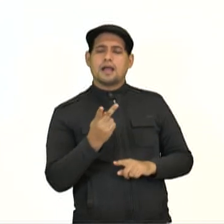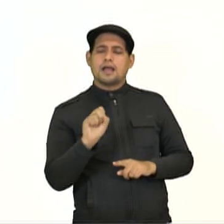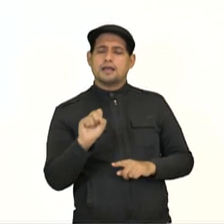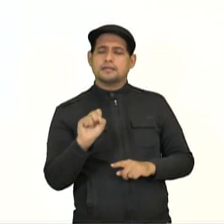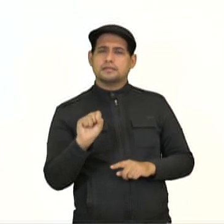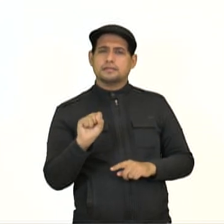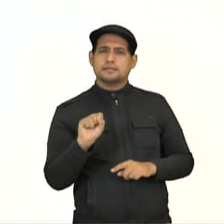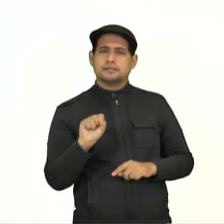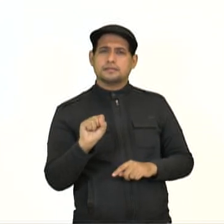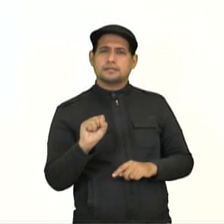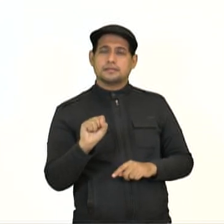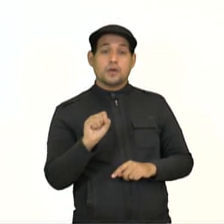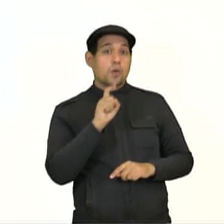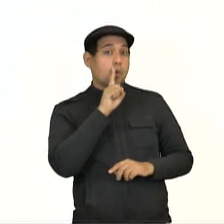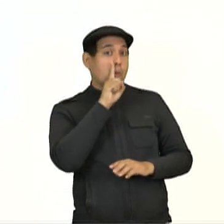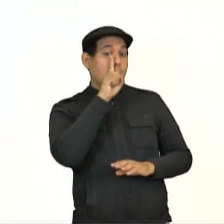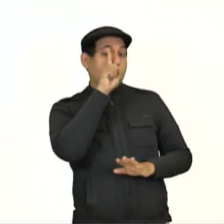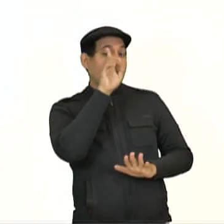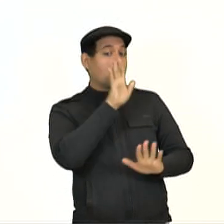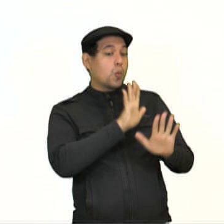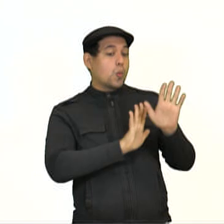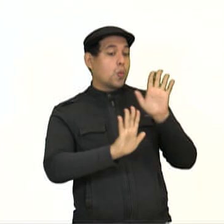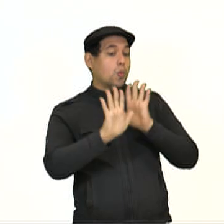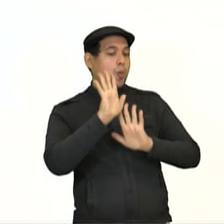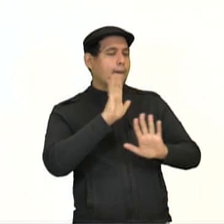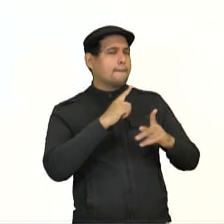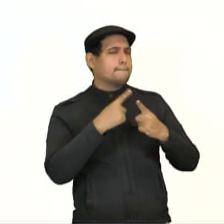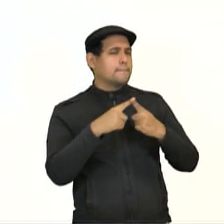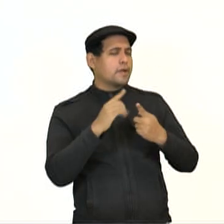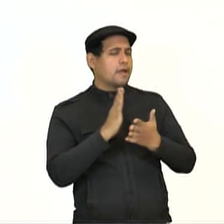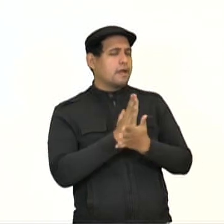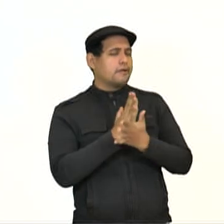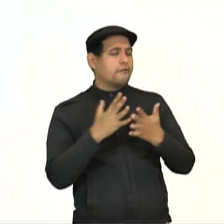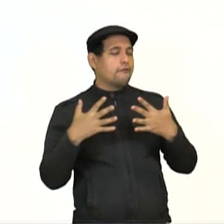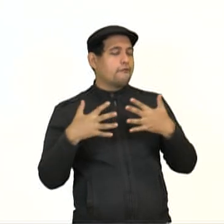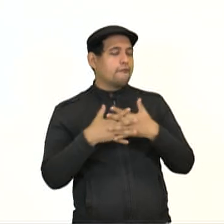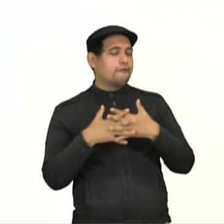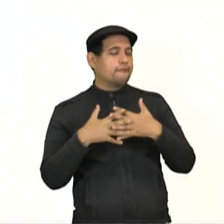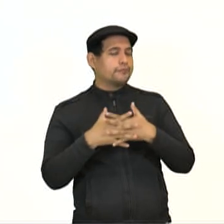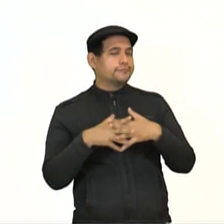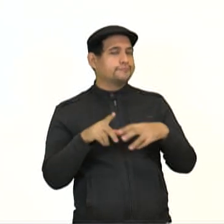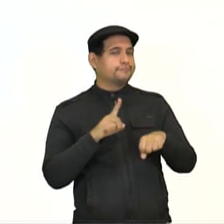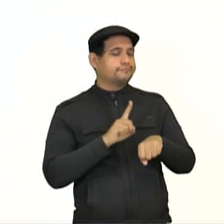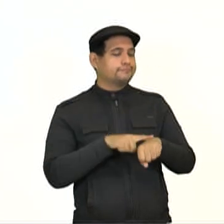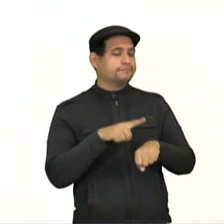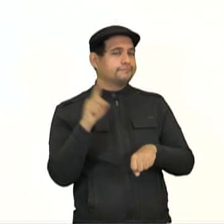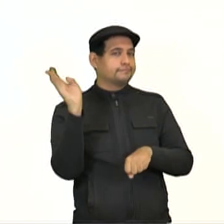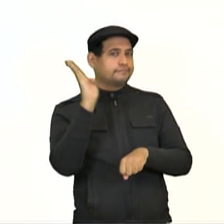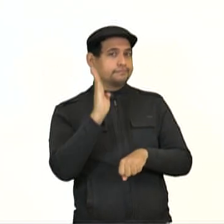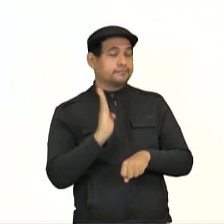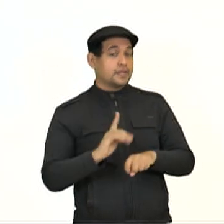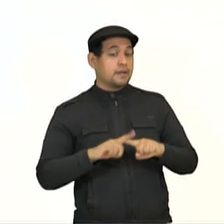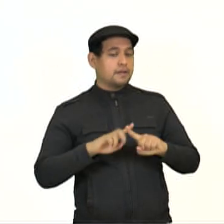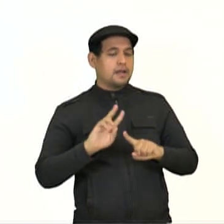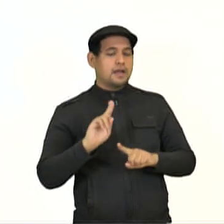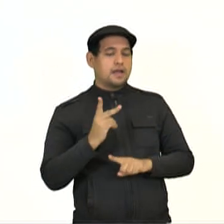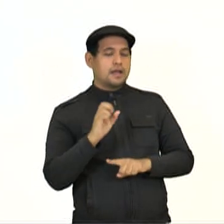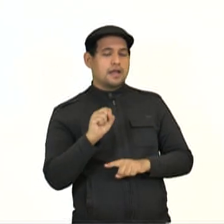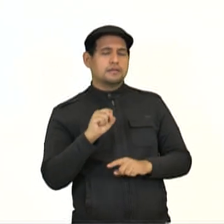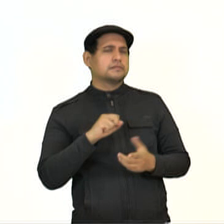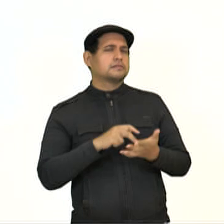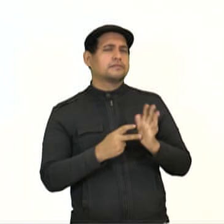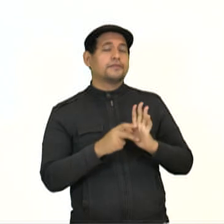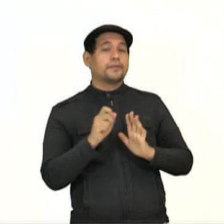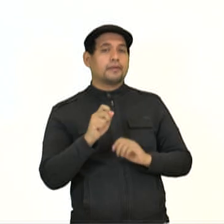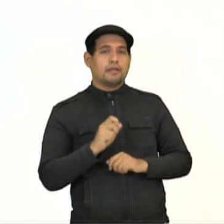HS, ó, tomar cuidado aqui, né, que às vezes a gente pode confundir com horas, né, do Brasil, mas HS